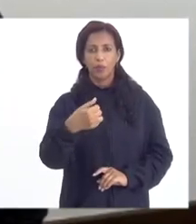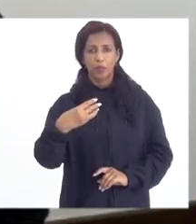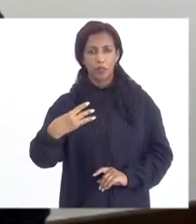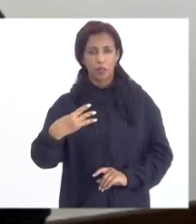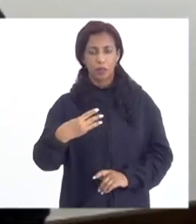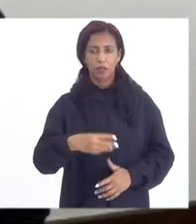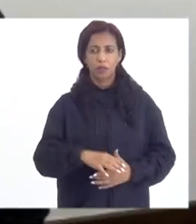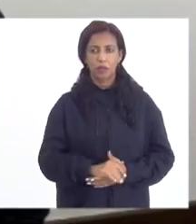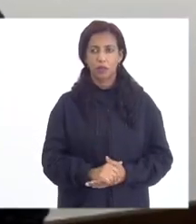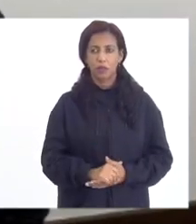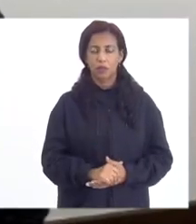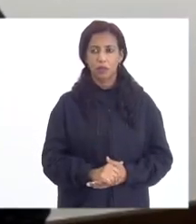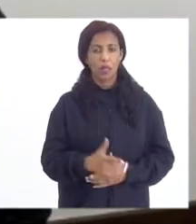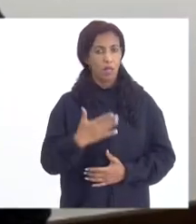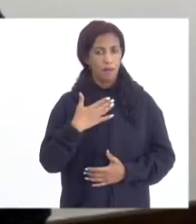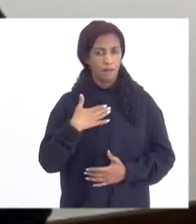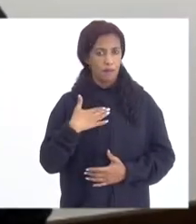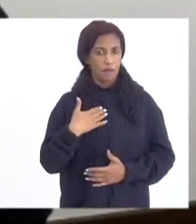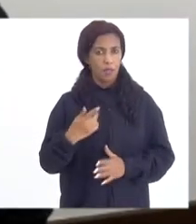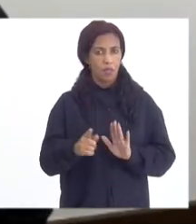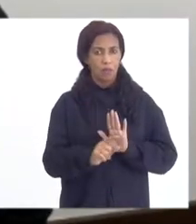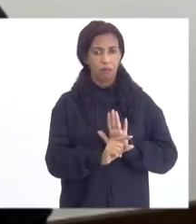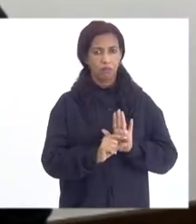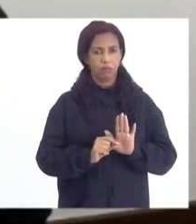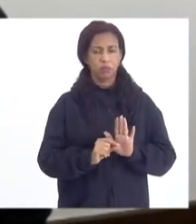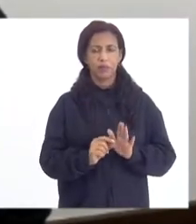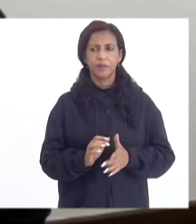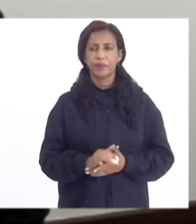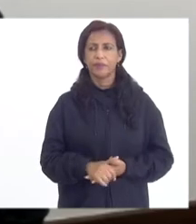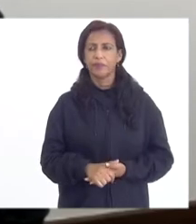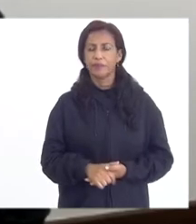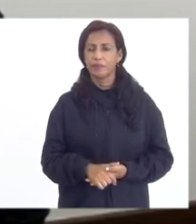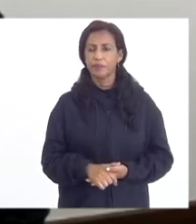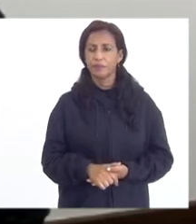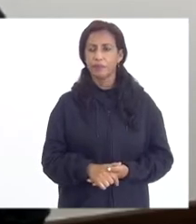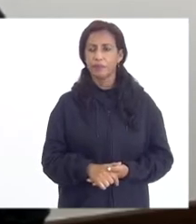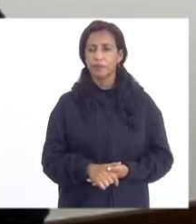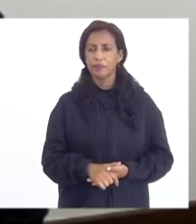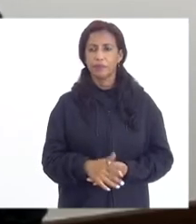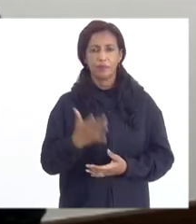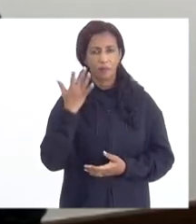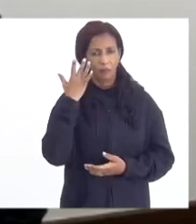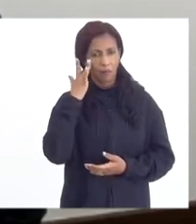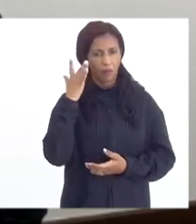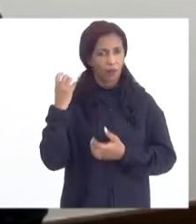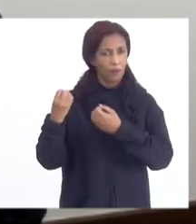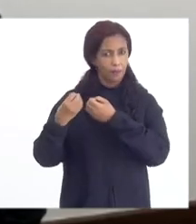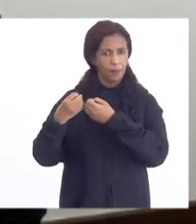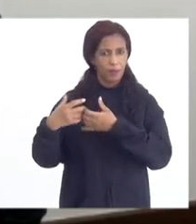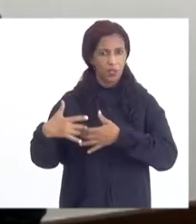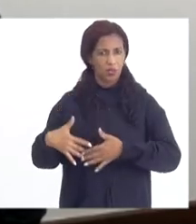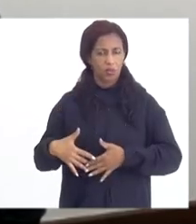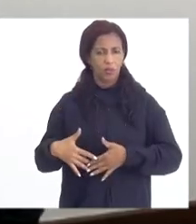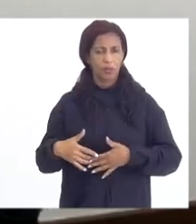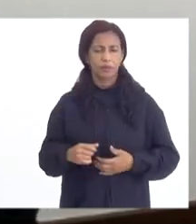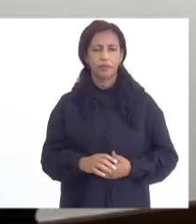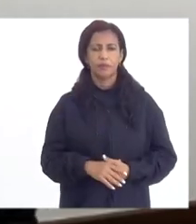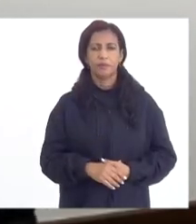8013/2018, que é até de minha autoria. É prejudicado, então, o projeto? Eu acho que sim. Não é anexado, é